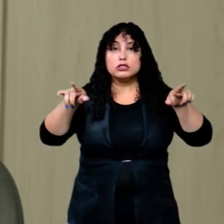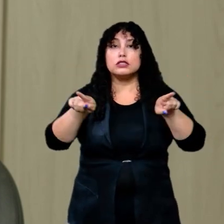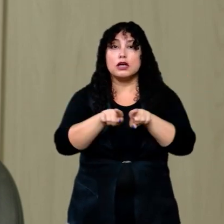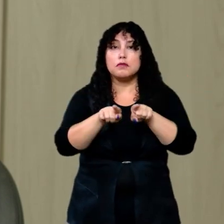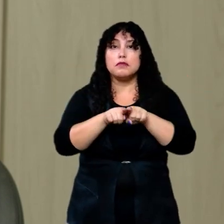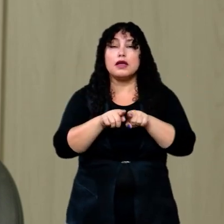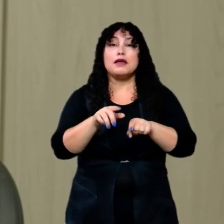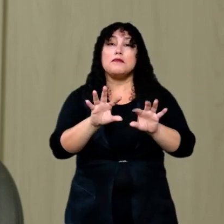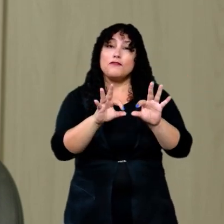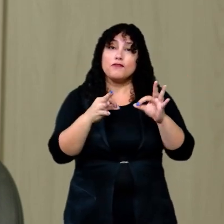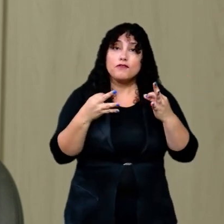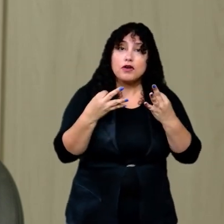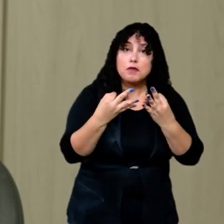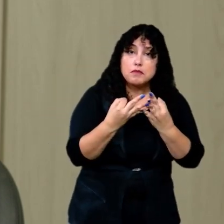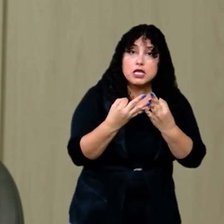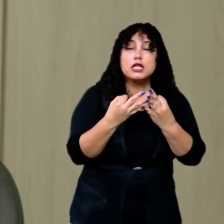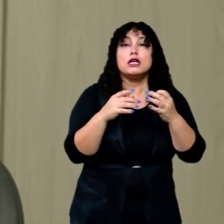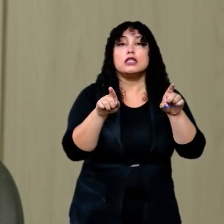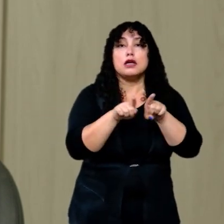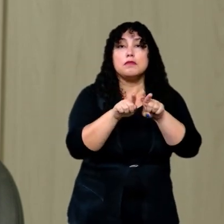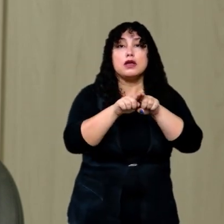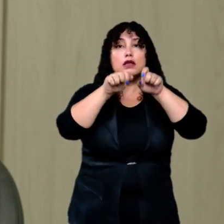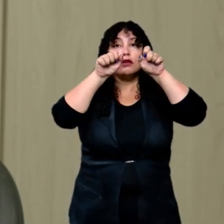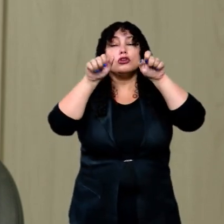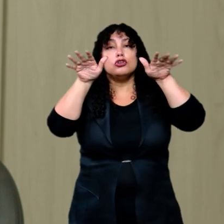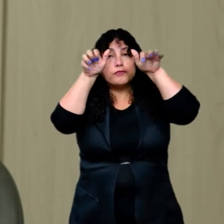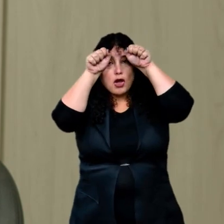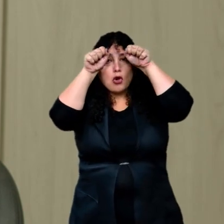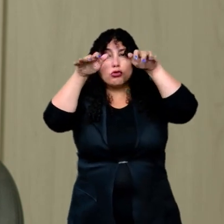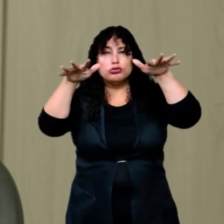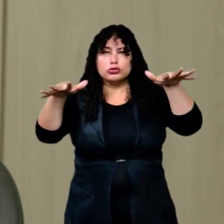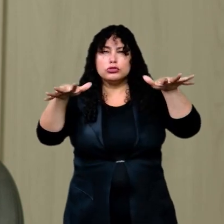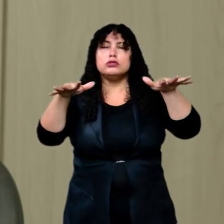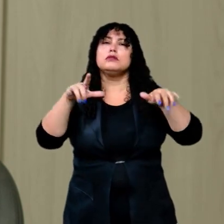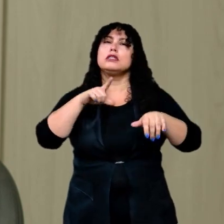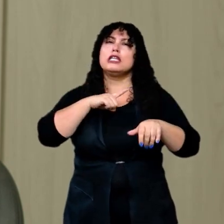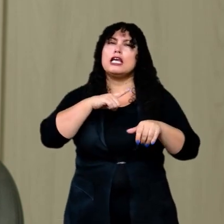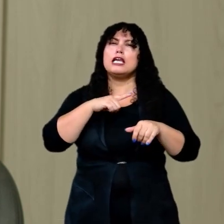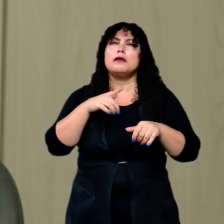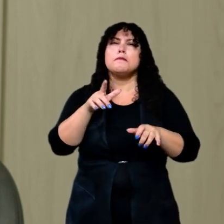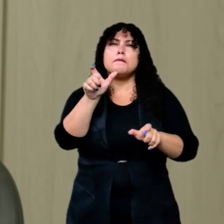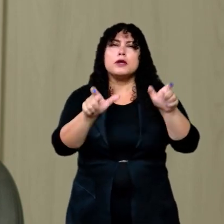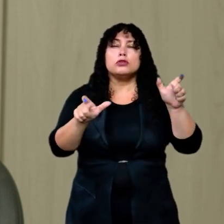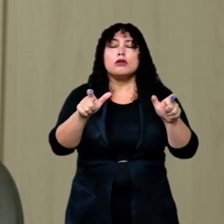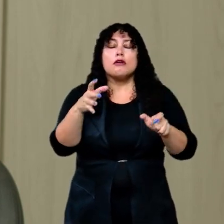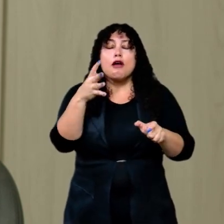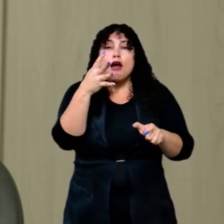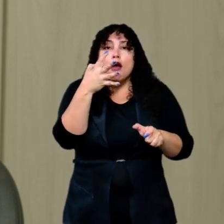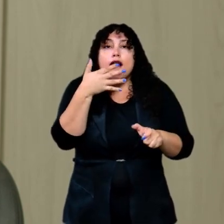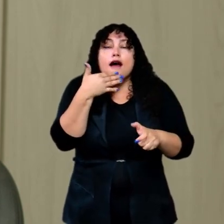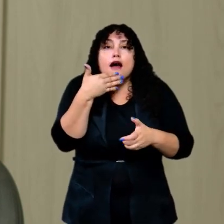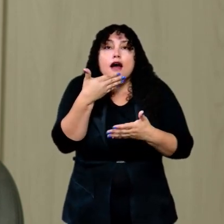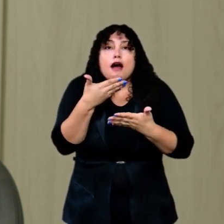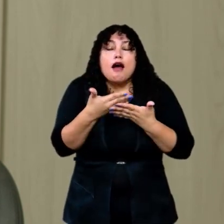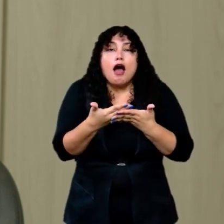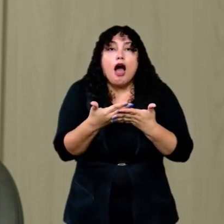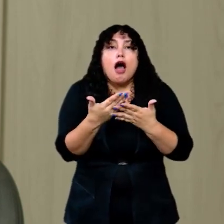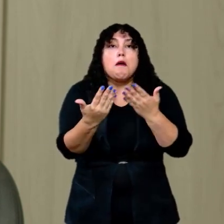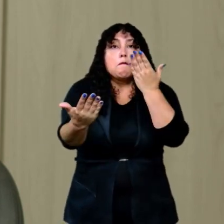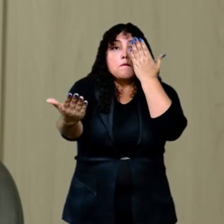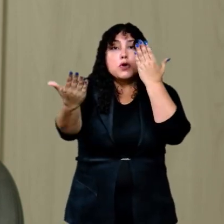por pais de pessoas com autismo, por pessoas que simplesmente se encantaram com a causa, então